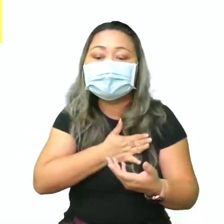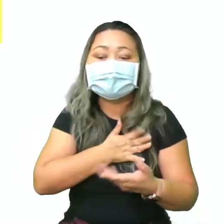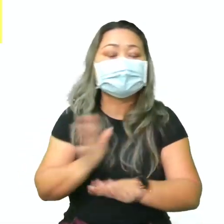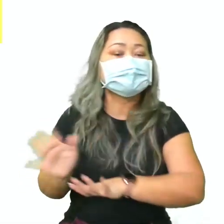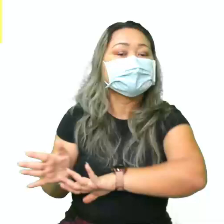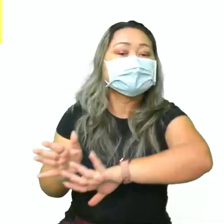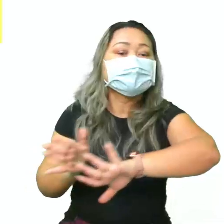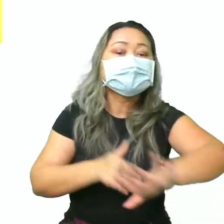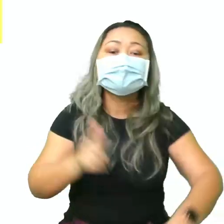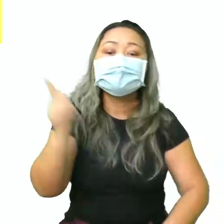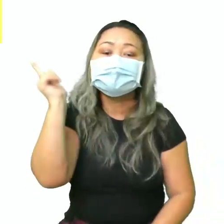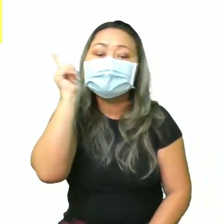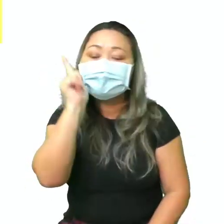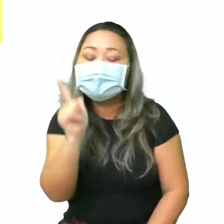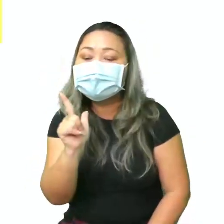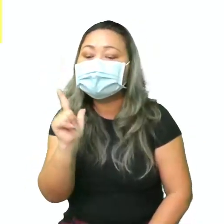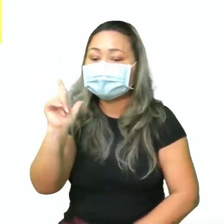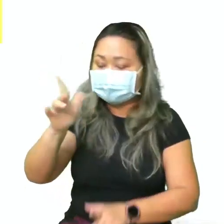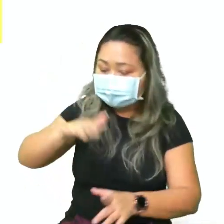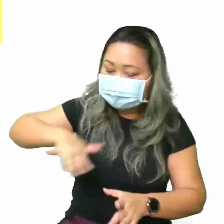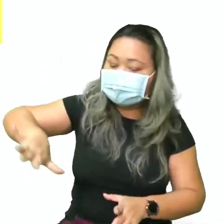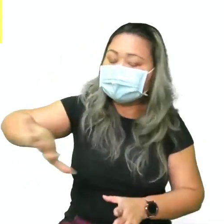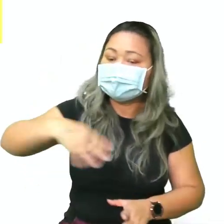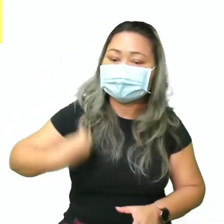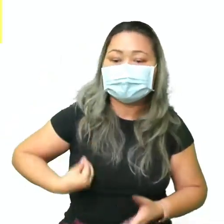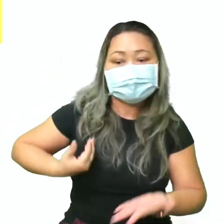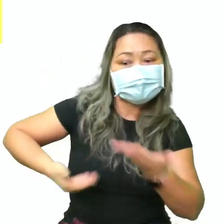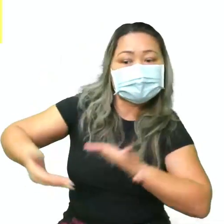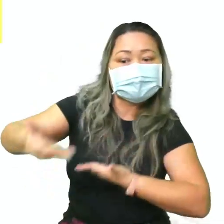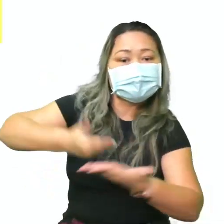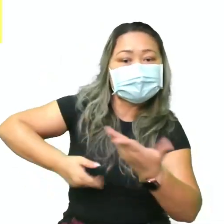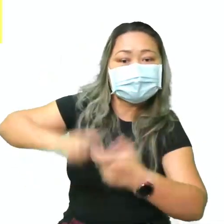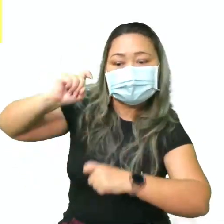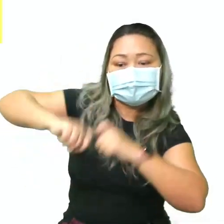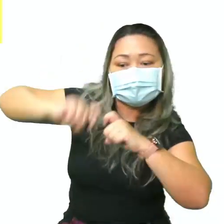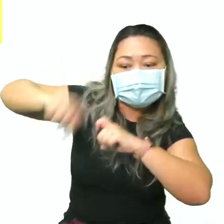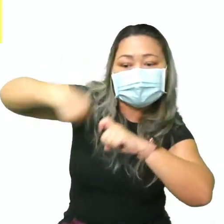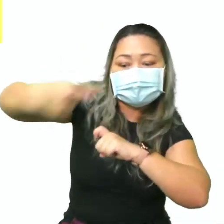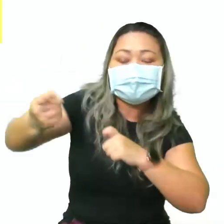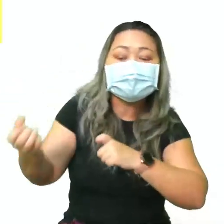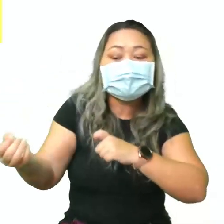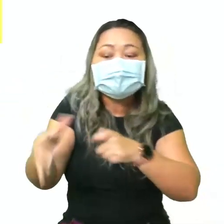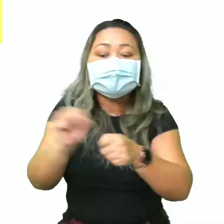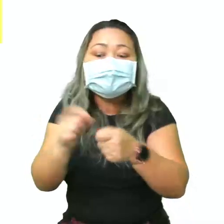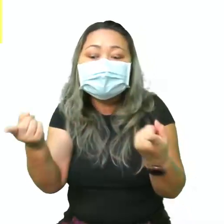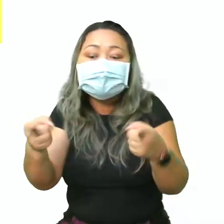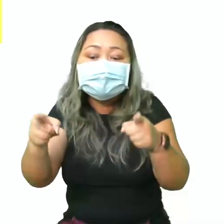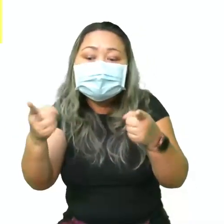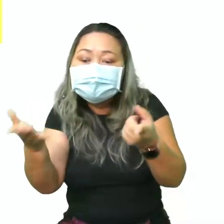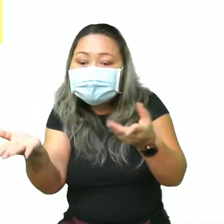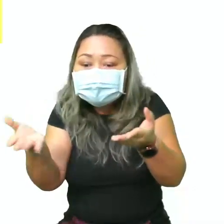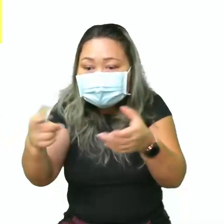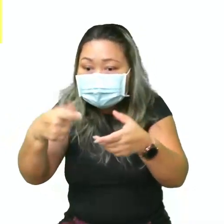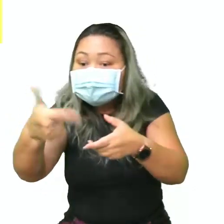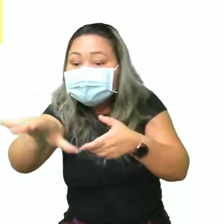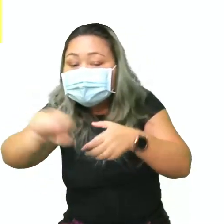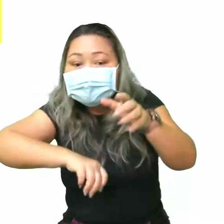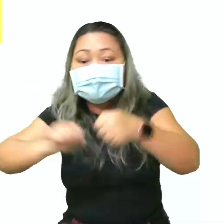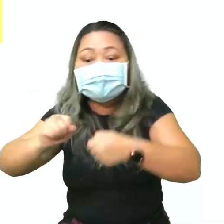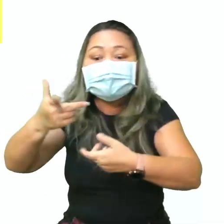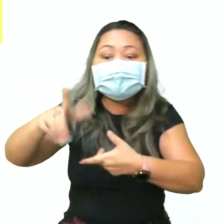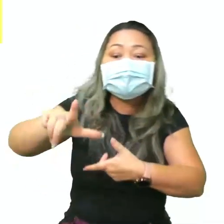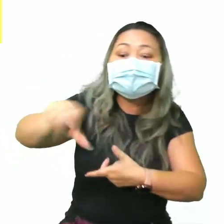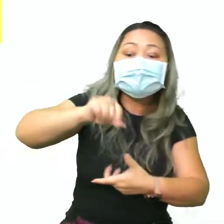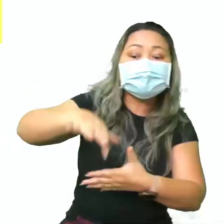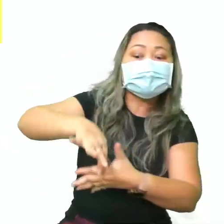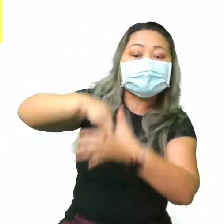sapiens, ela forma uma população, nós somos uma população, tá bom? Aí você pode pensar, eu fui no parque, visitei um parque,